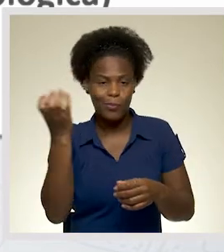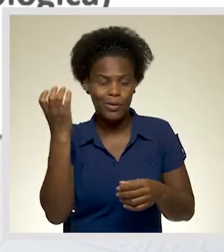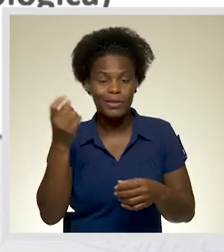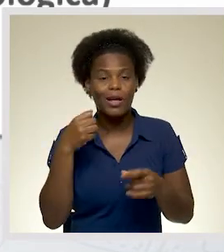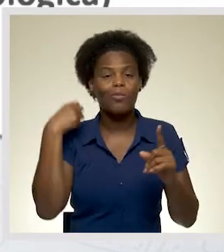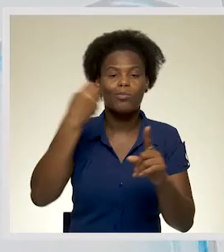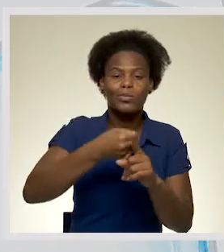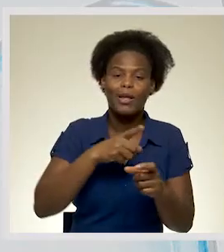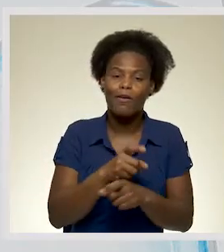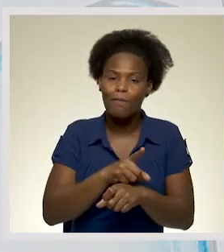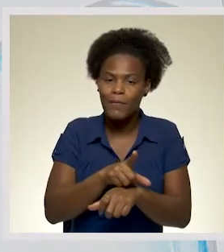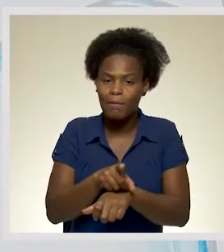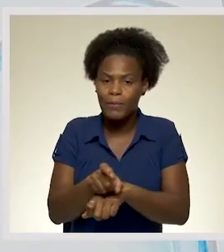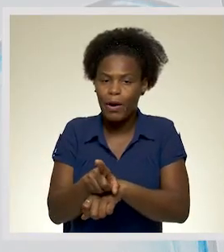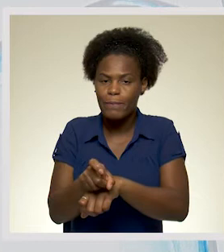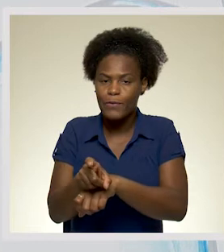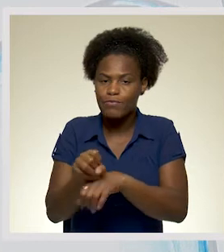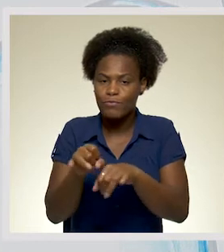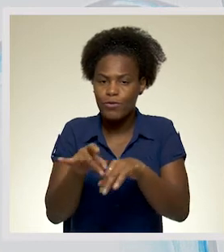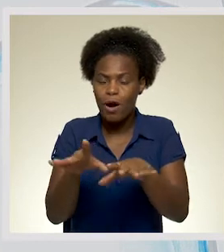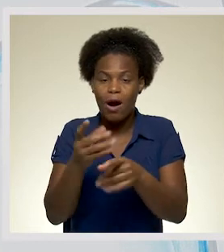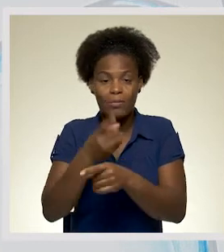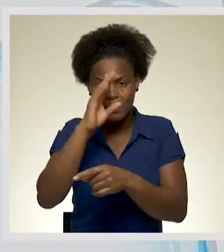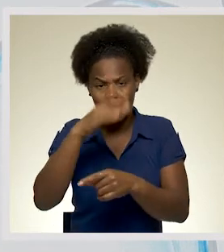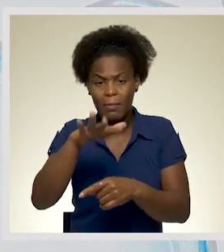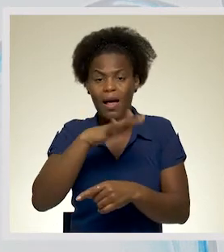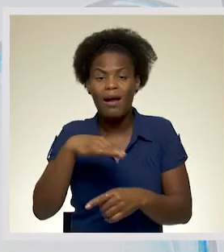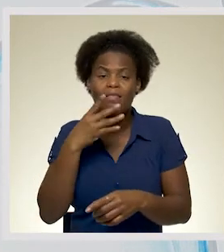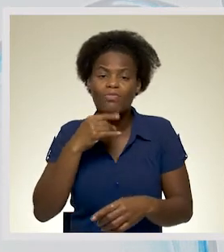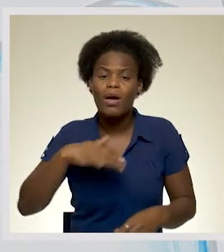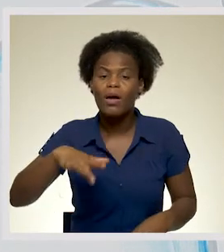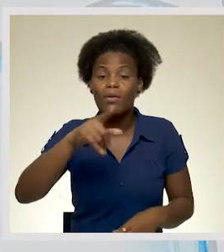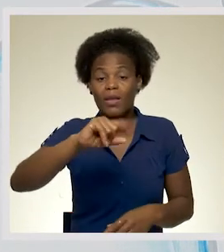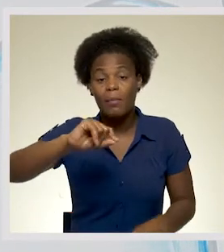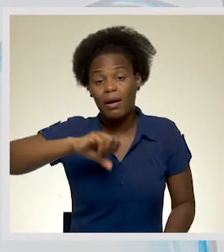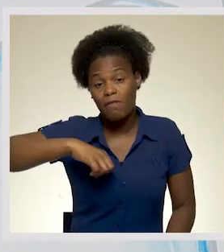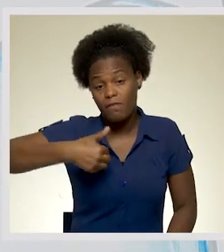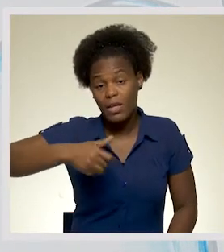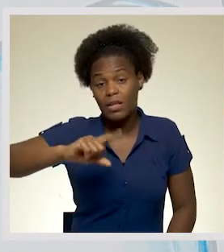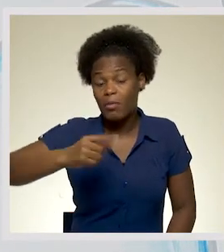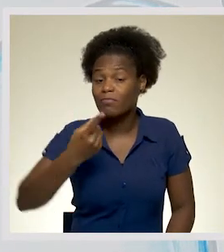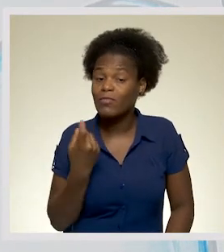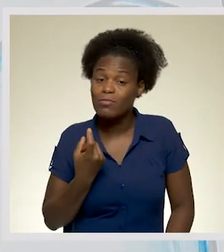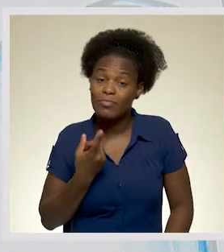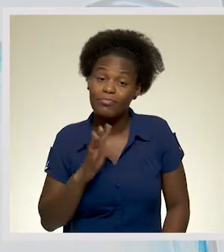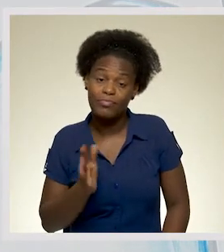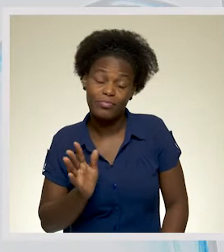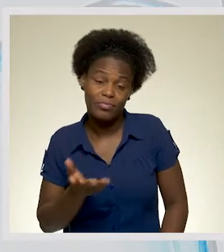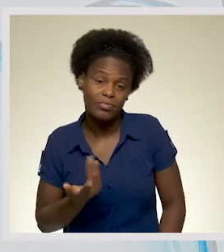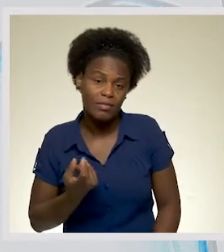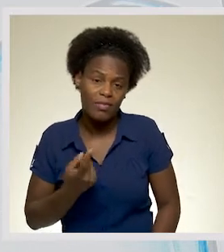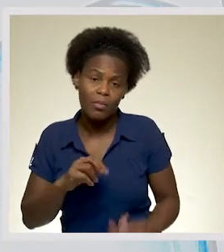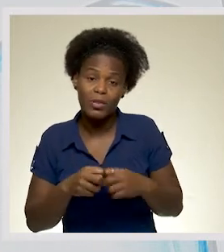pragas. Como sabemos, no domínio do solo, também o nosso país carece